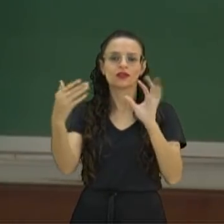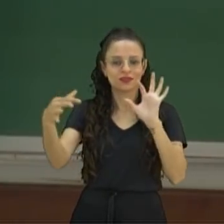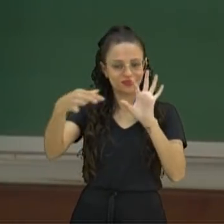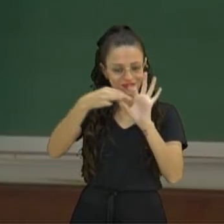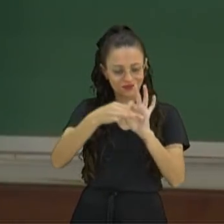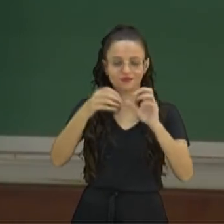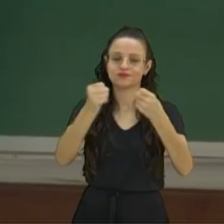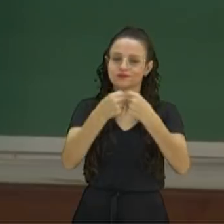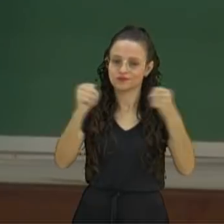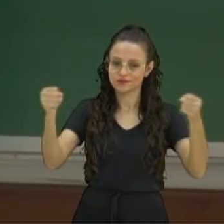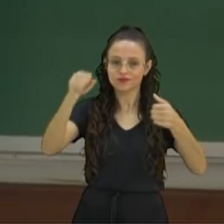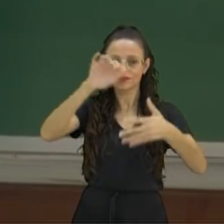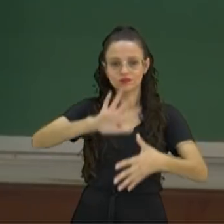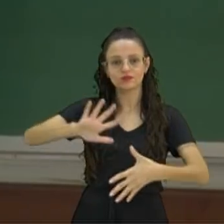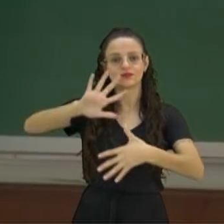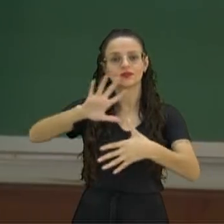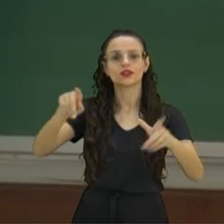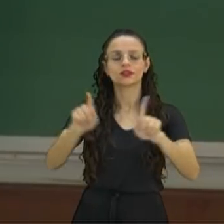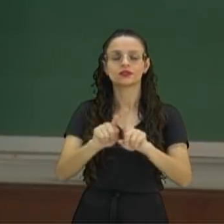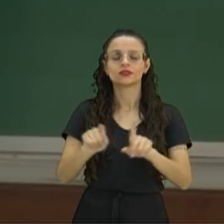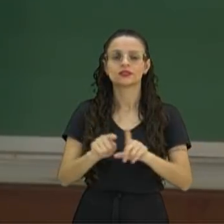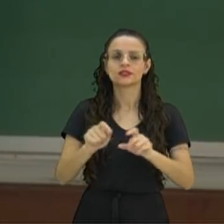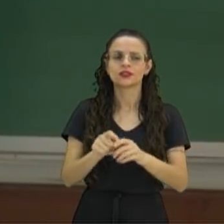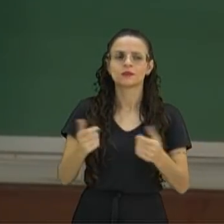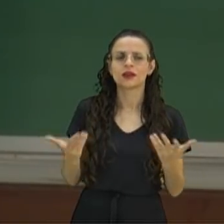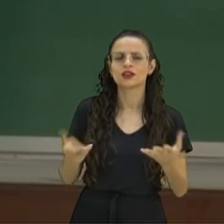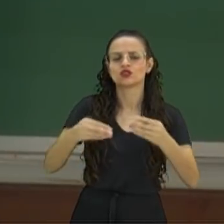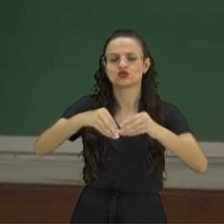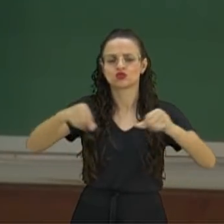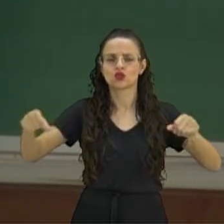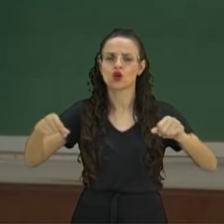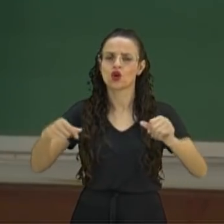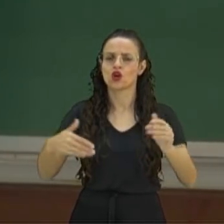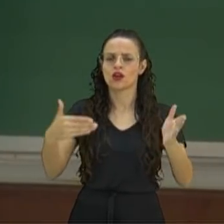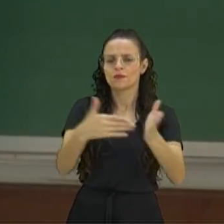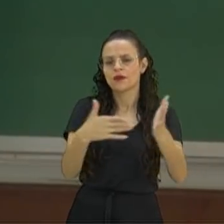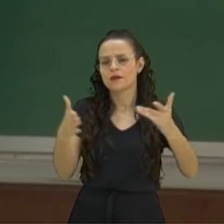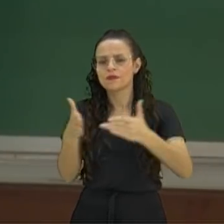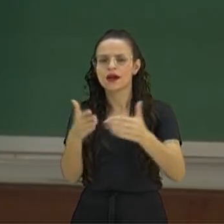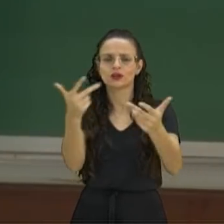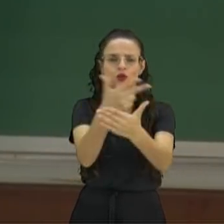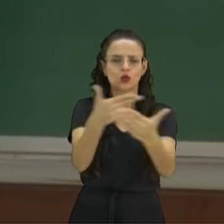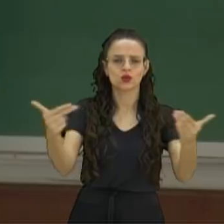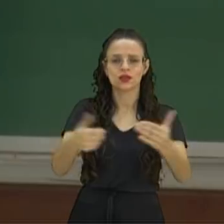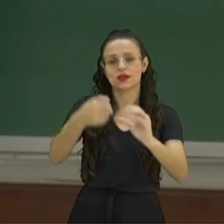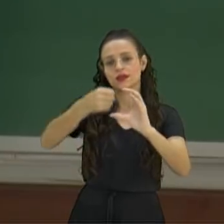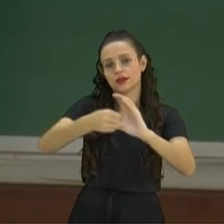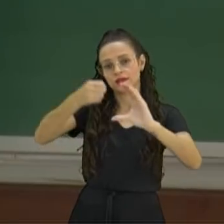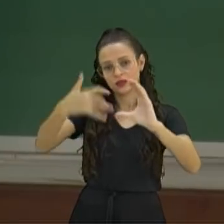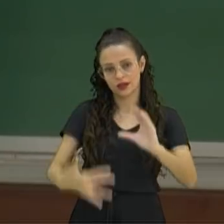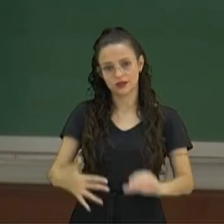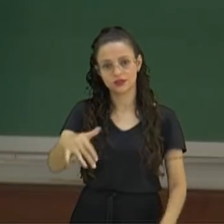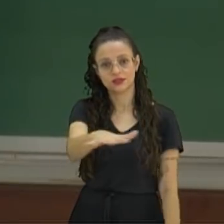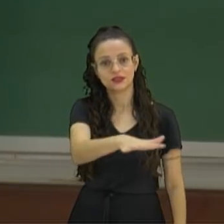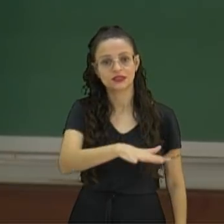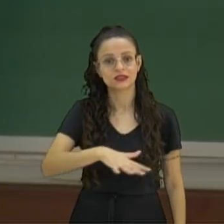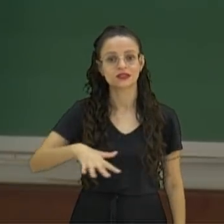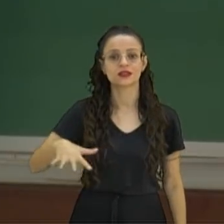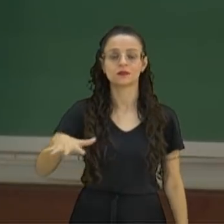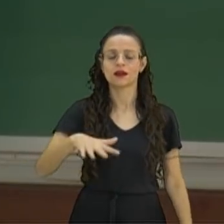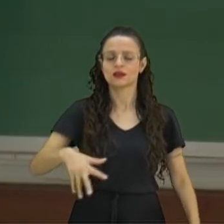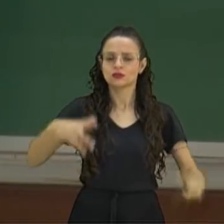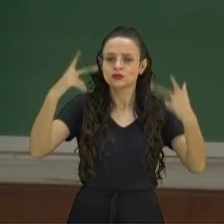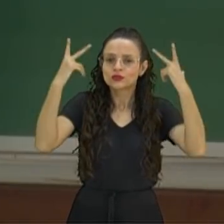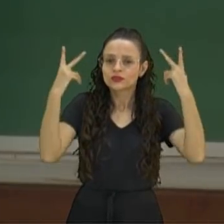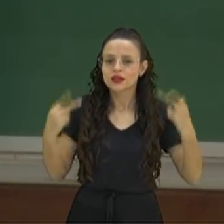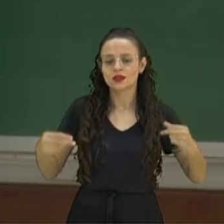ok? Também ali a distribuição dos tipos de solo, localização, limites dos biomas. Características do espaço físico natural,